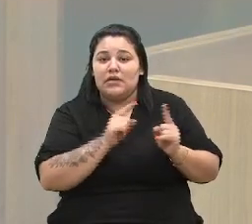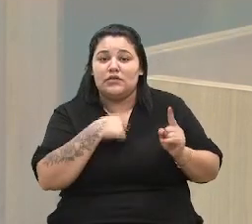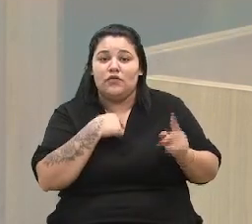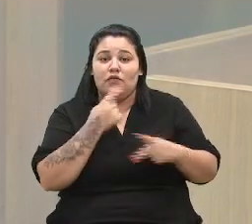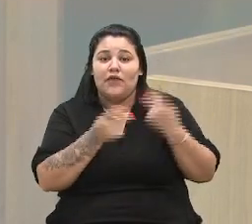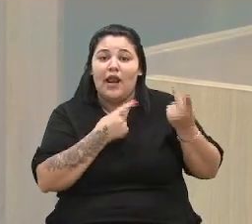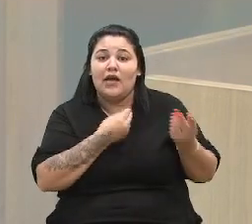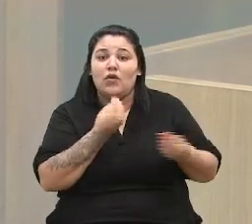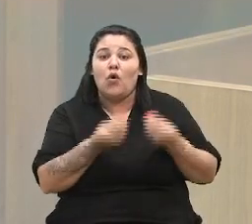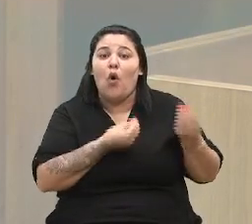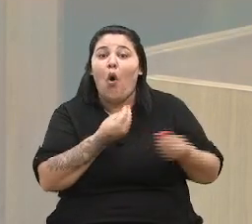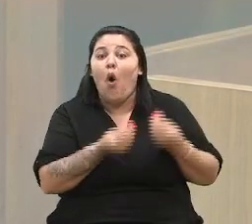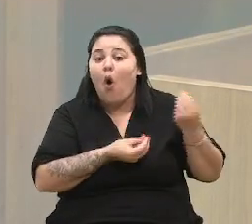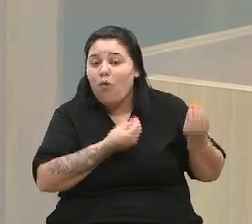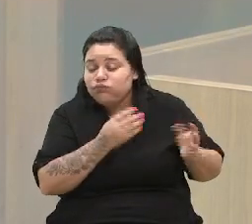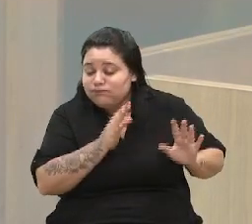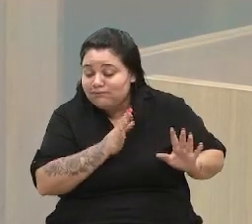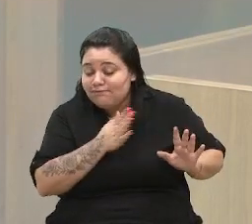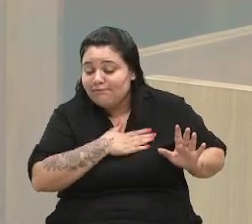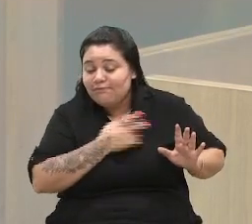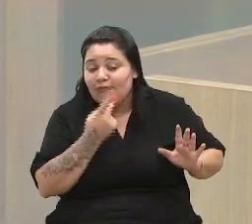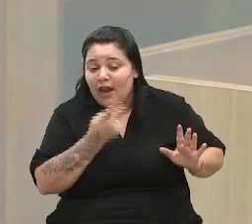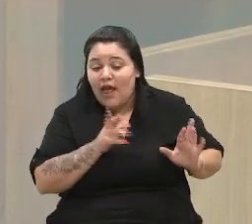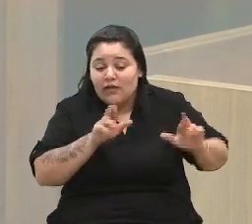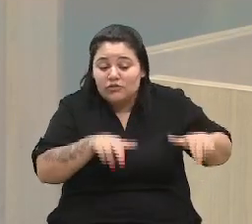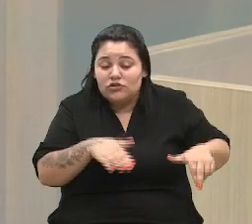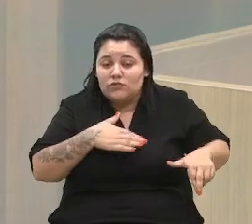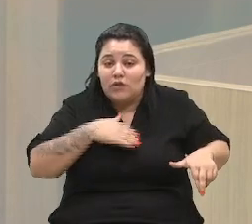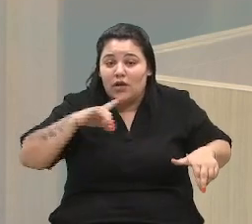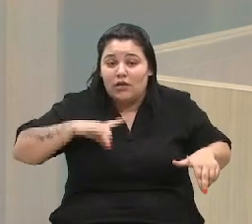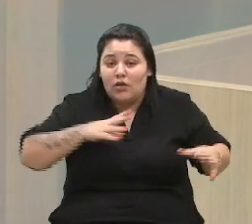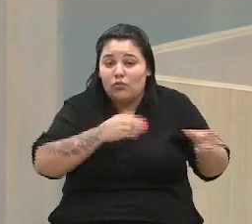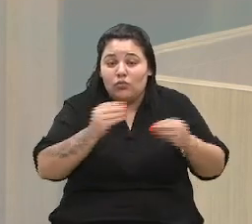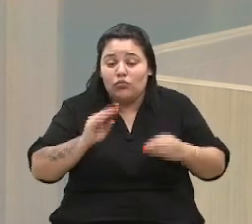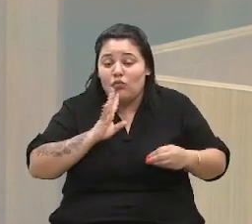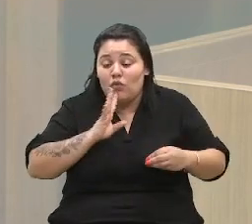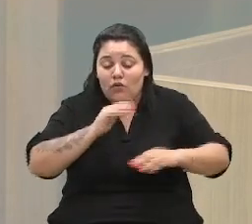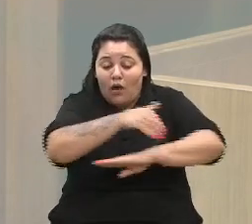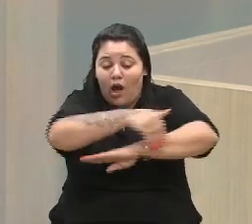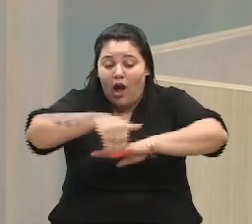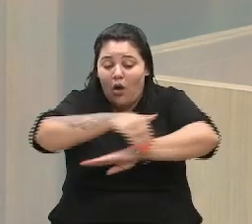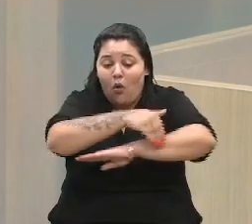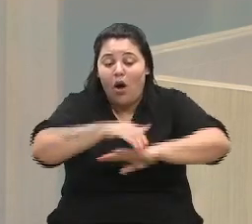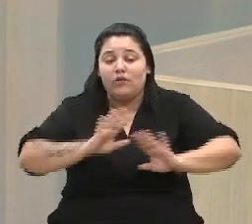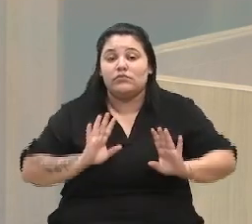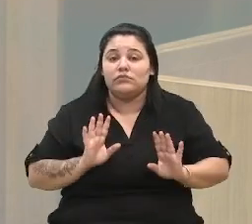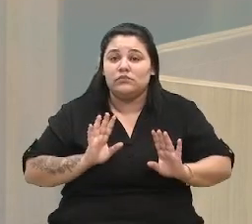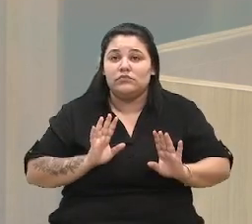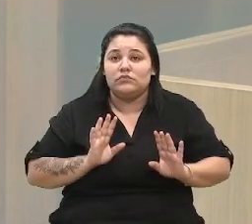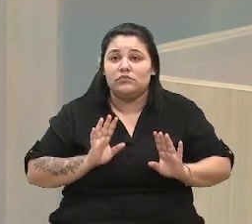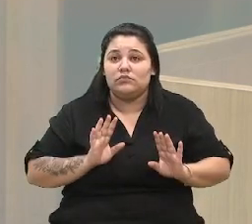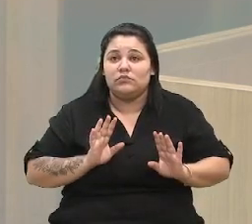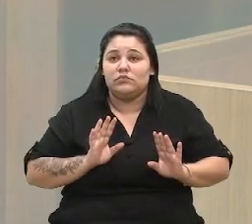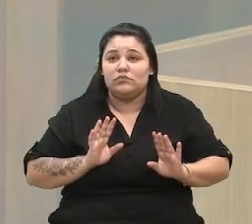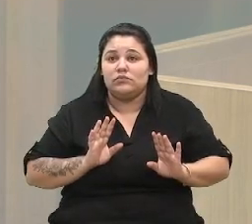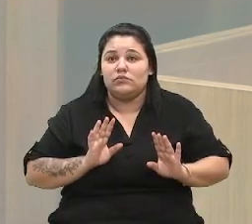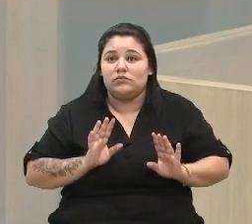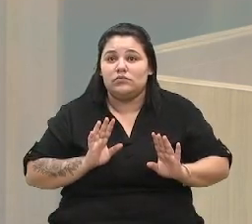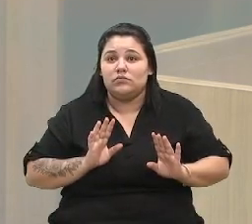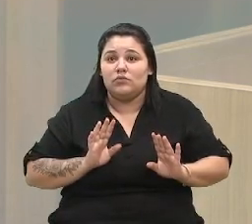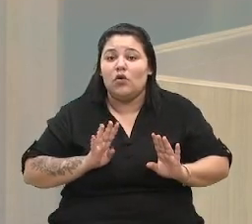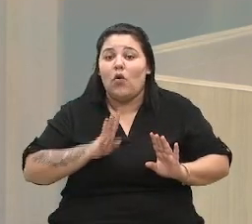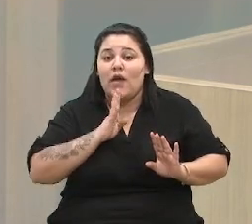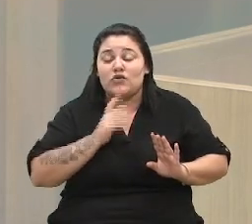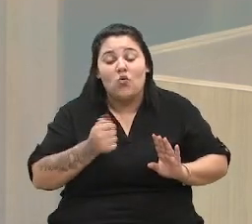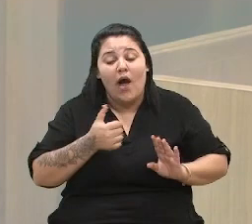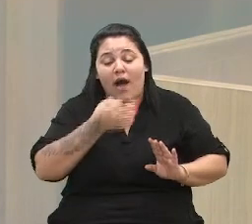disse antes, da minha região principalmente, porque lá eu tenho bastante conhecimento. Olha, conheço quase toda a Caxias do Sul, não conheço toda, mas lá